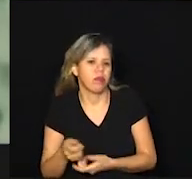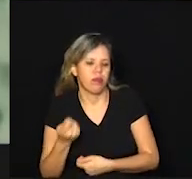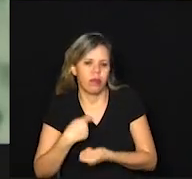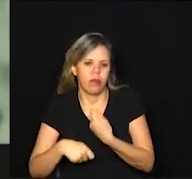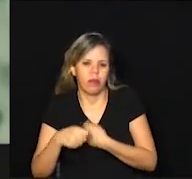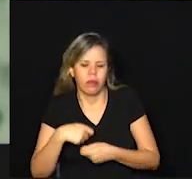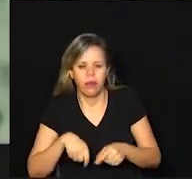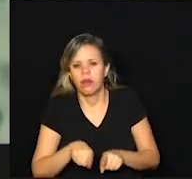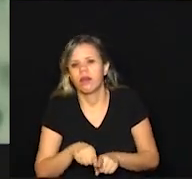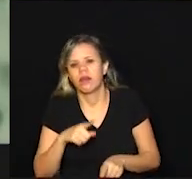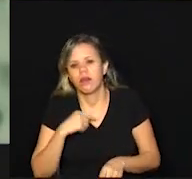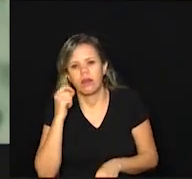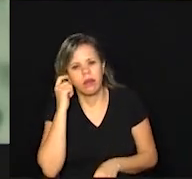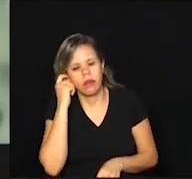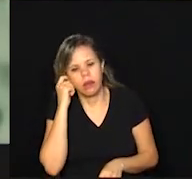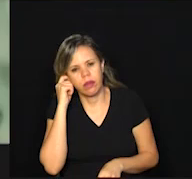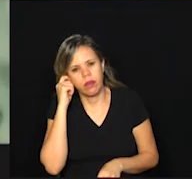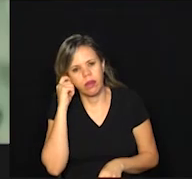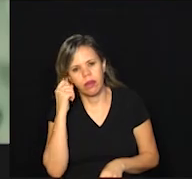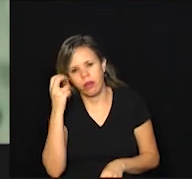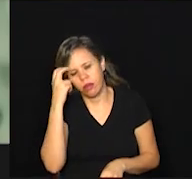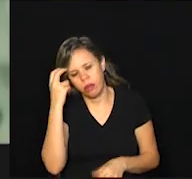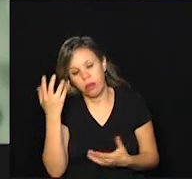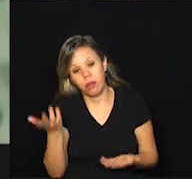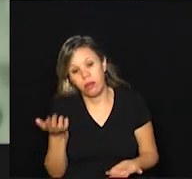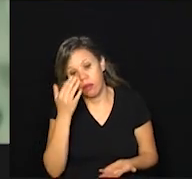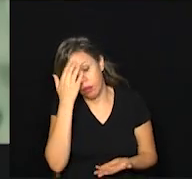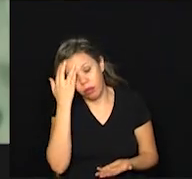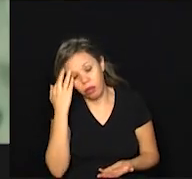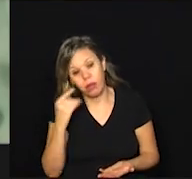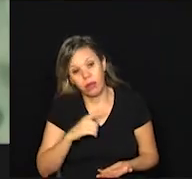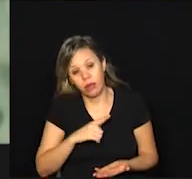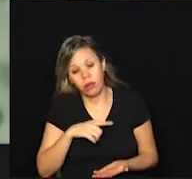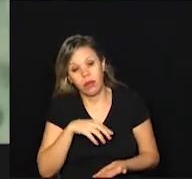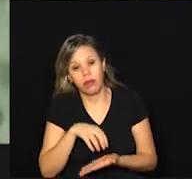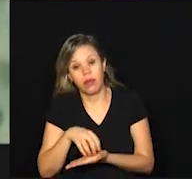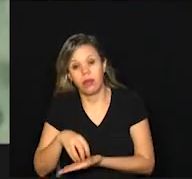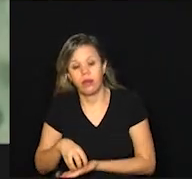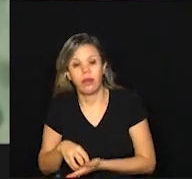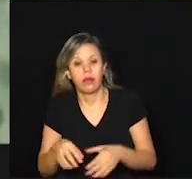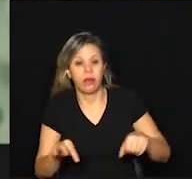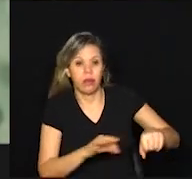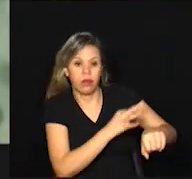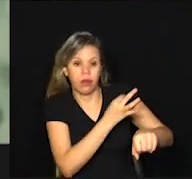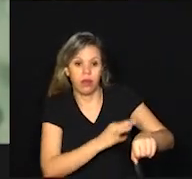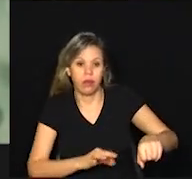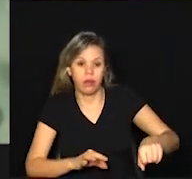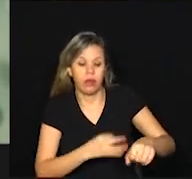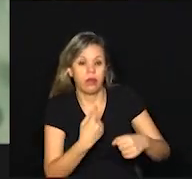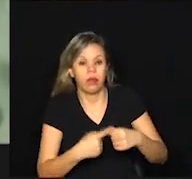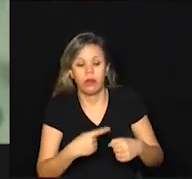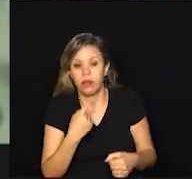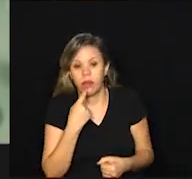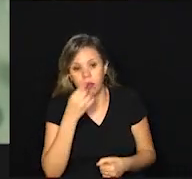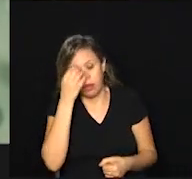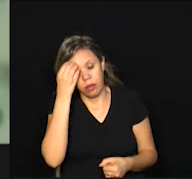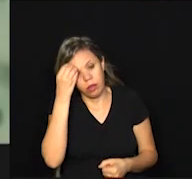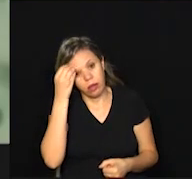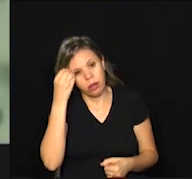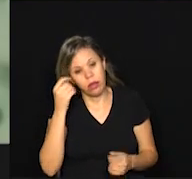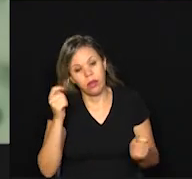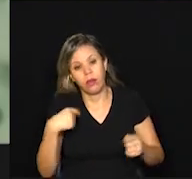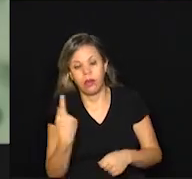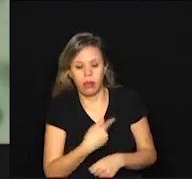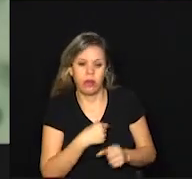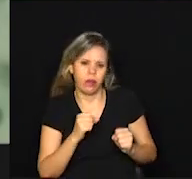administrativo a gente tem um departamento de Cultura EA gente tem um departamento da Orquestra Sinfônica Municipal de Campinas enquanto